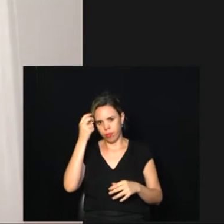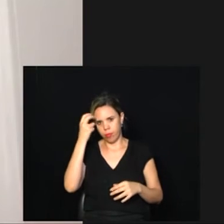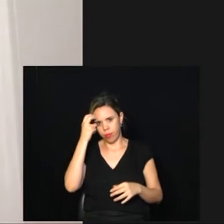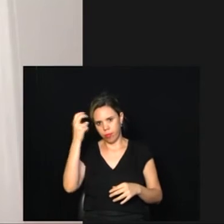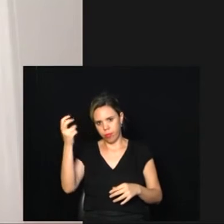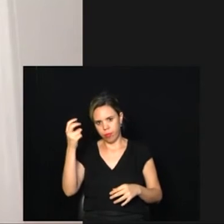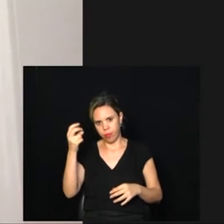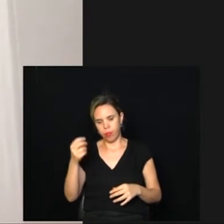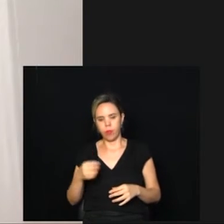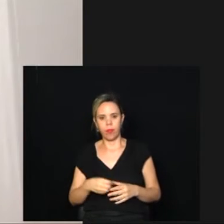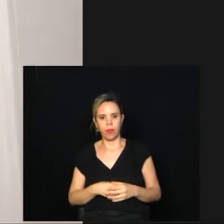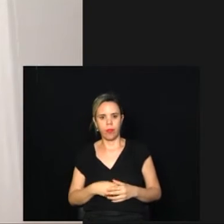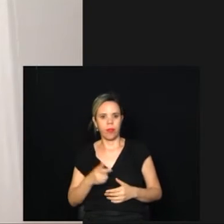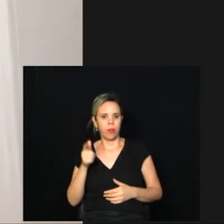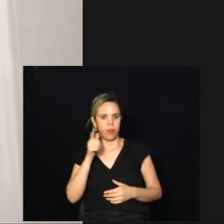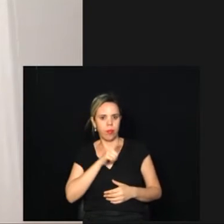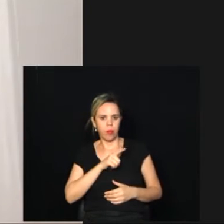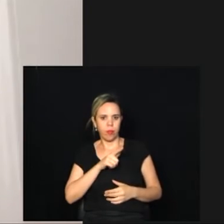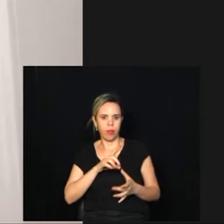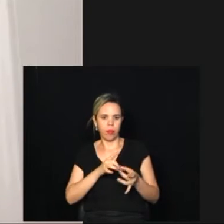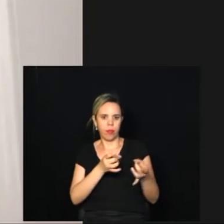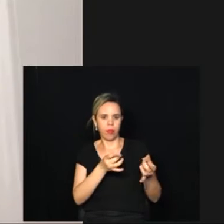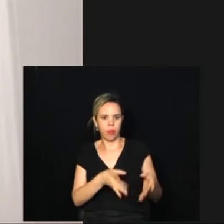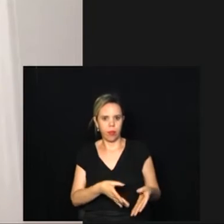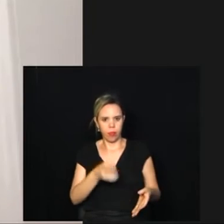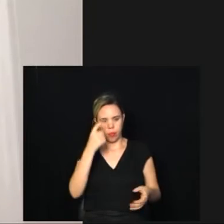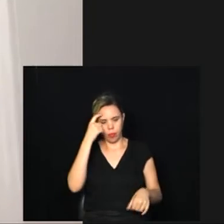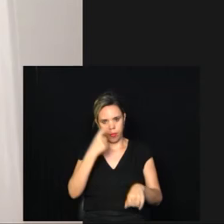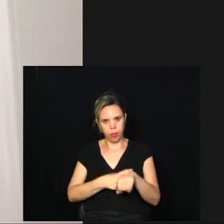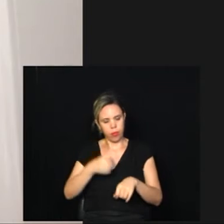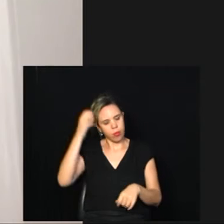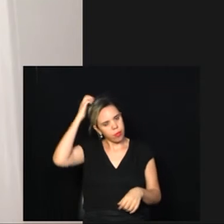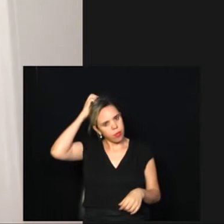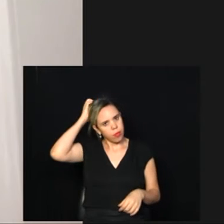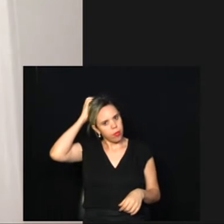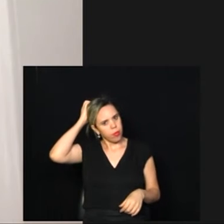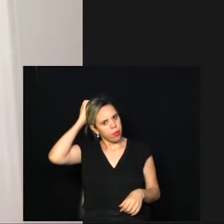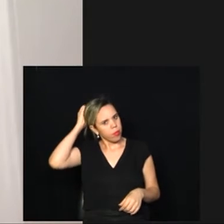de mente, a gente consegue se livrar da ignorância,